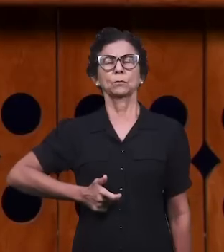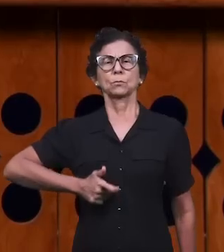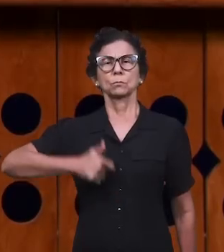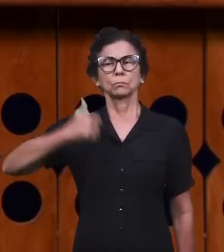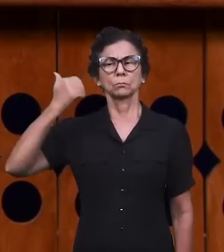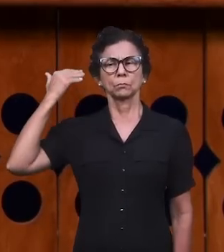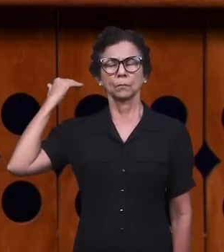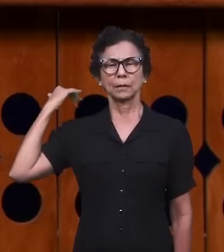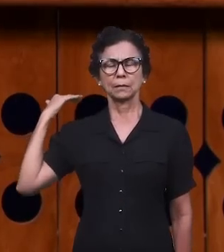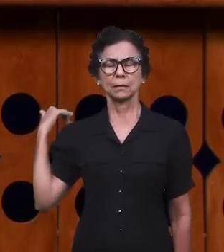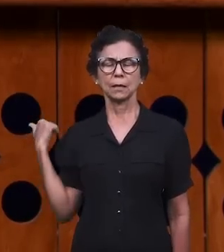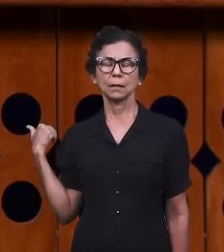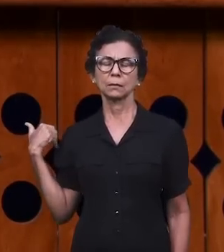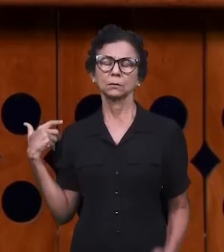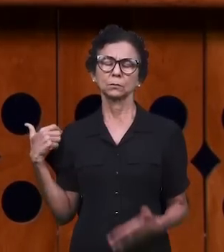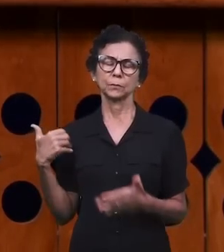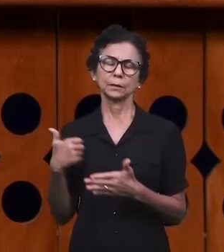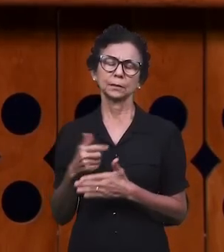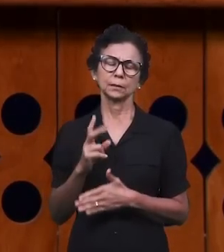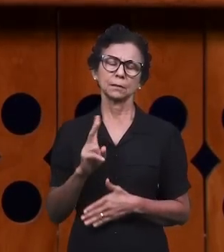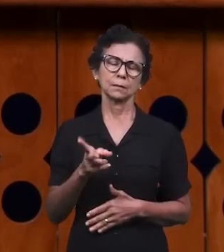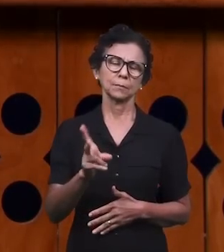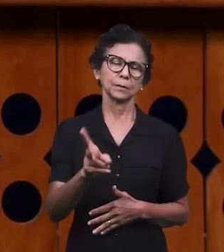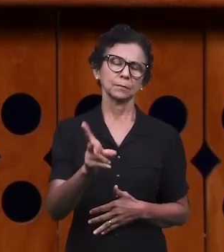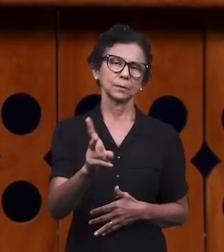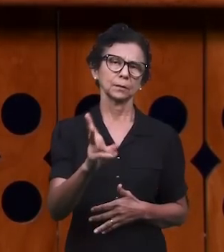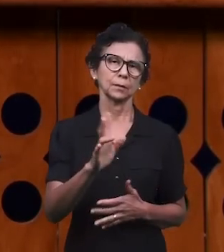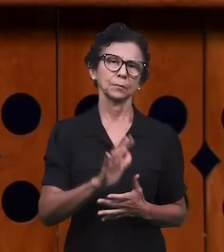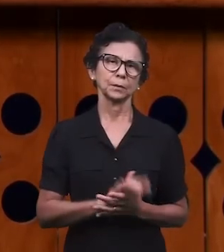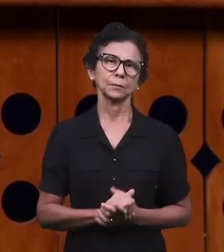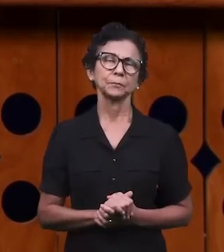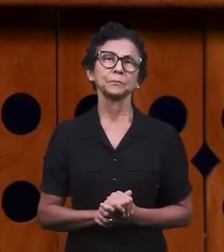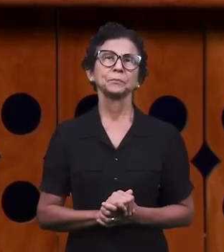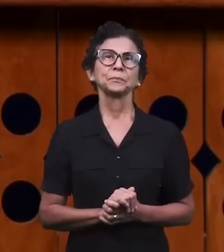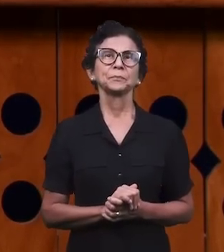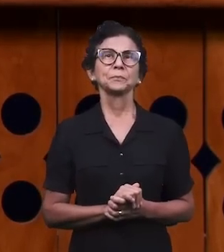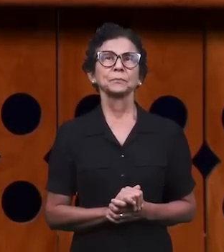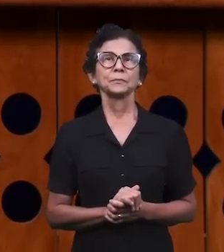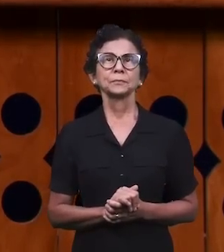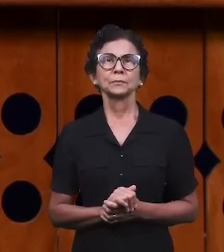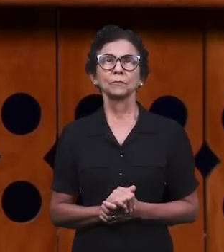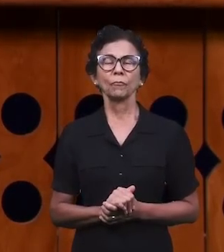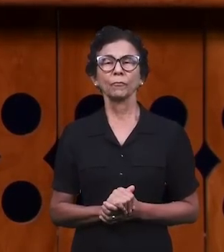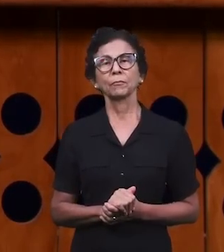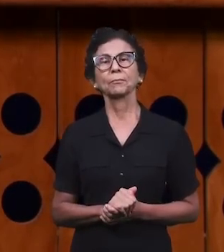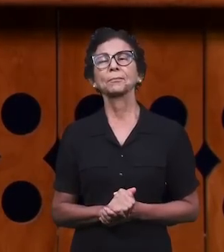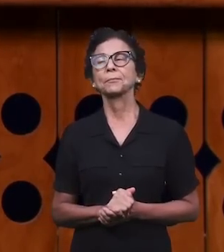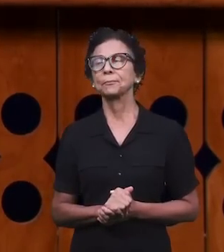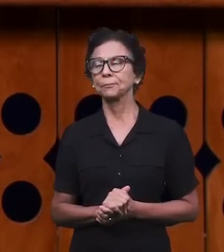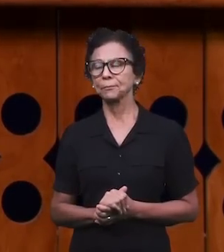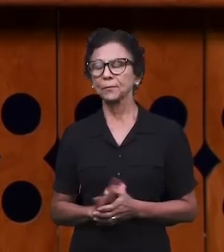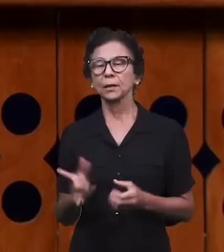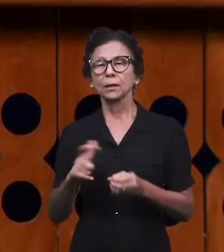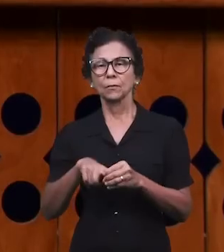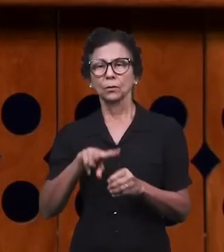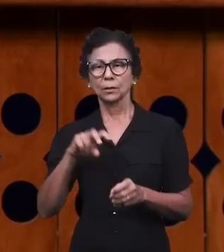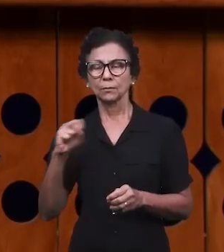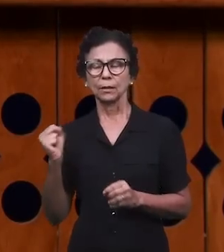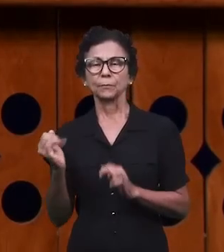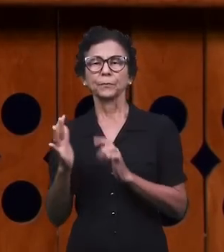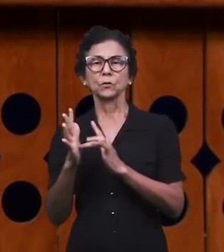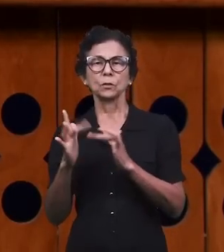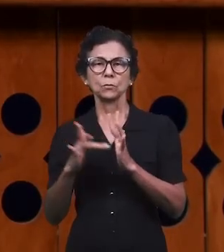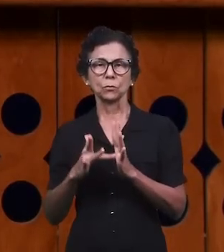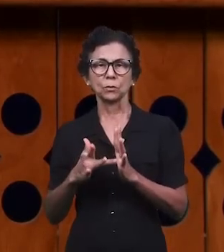ele será, aquele que é, que há, como diz Apocalipse, né? Aquele que era, que é e que há de vir.